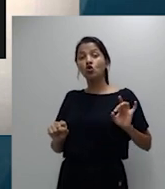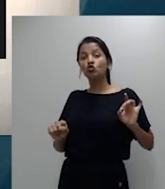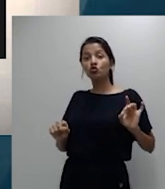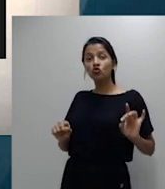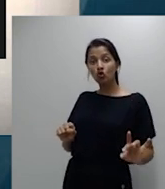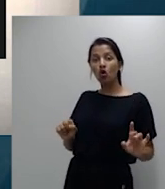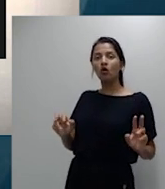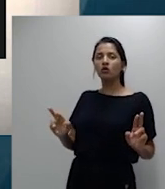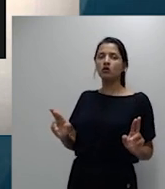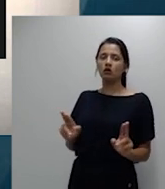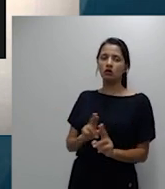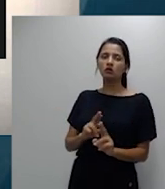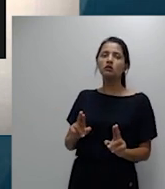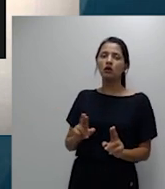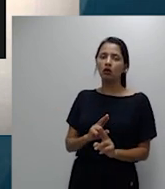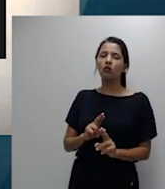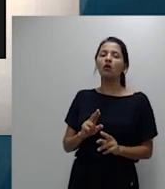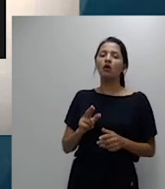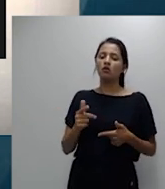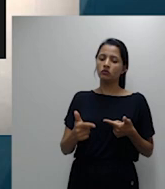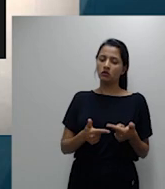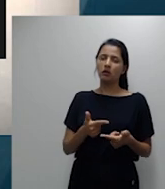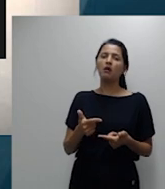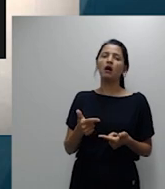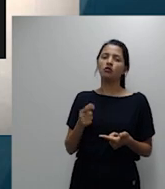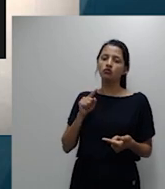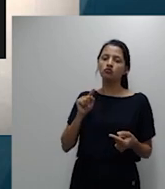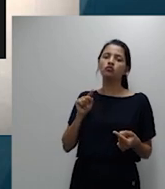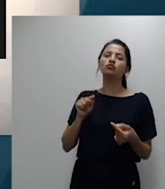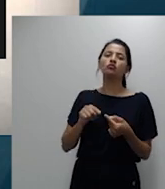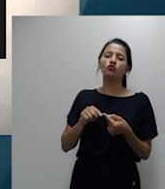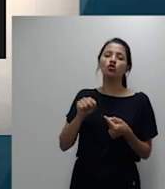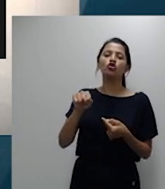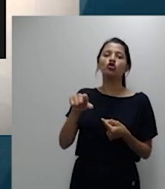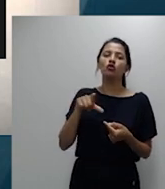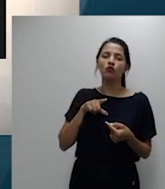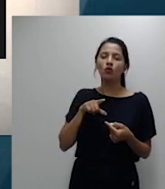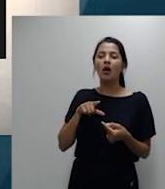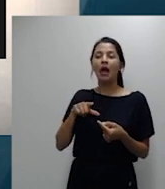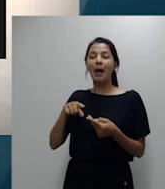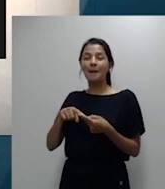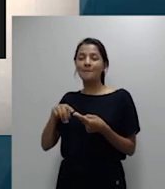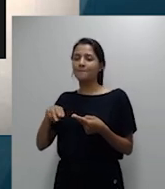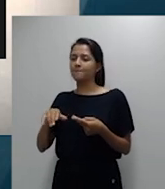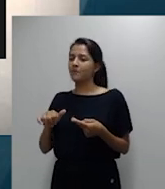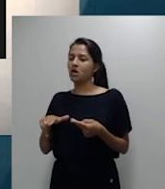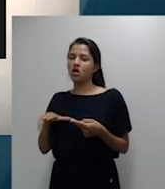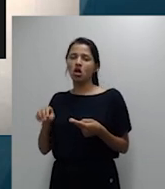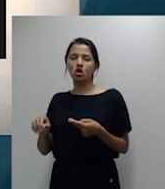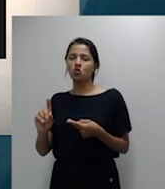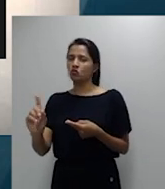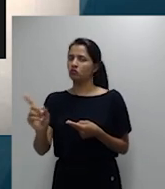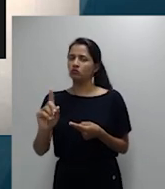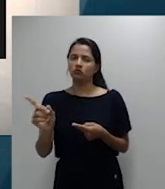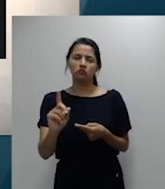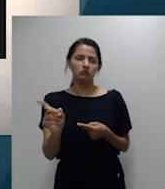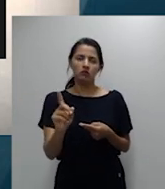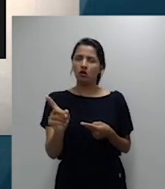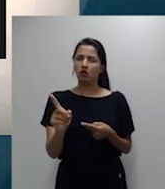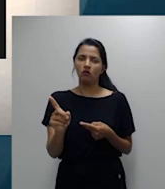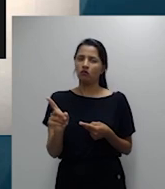relação às atividades-fim atividade-meio não se tributa os estados não possuem